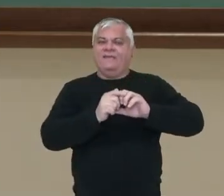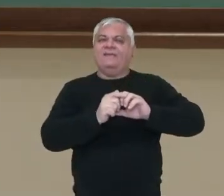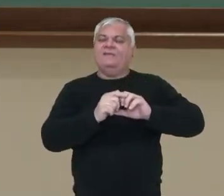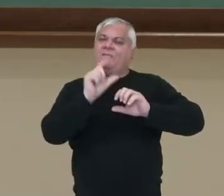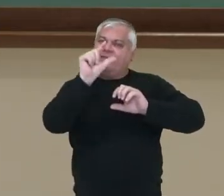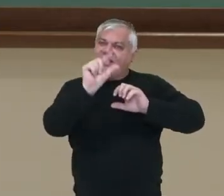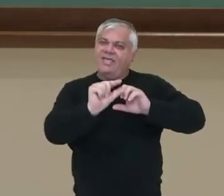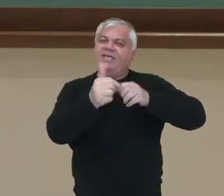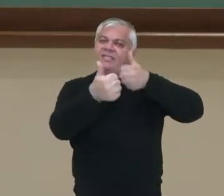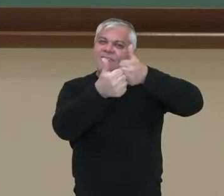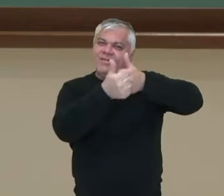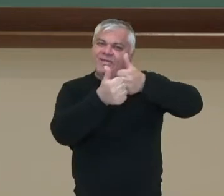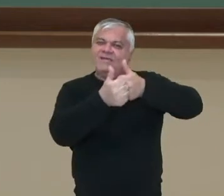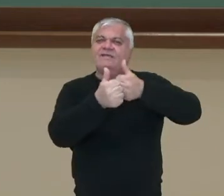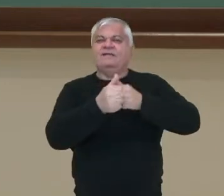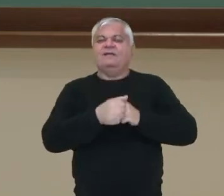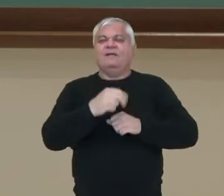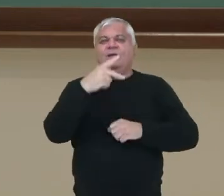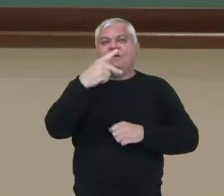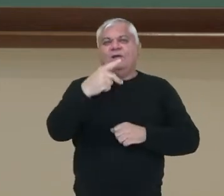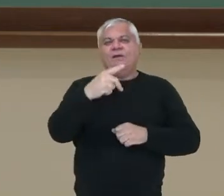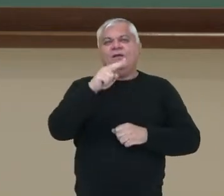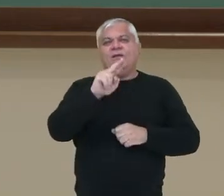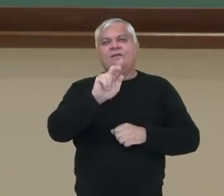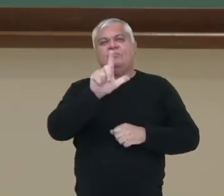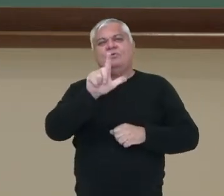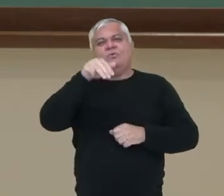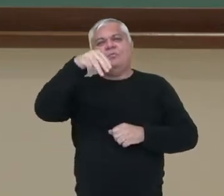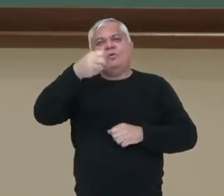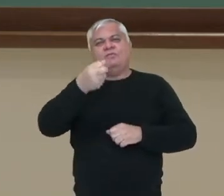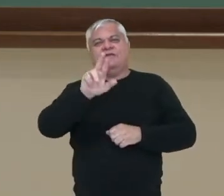ou circulação pulmonar, ok?